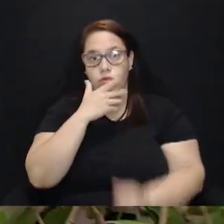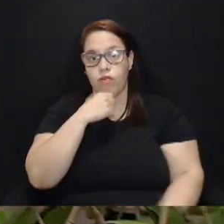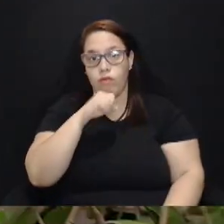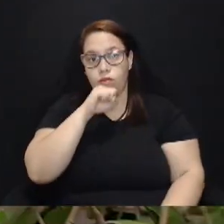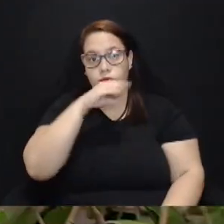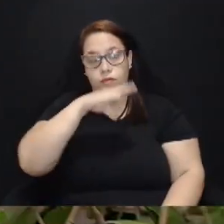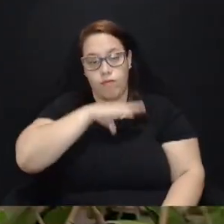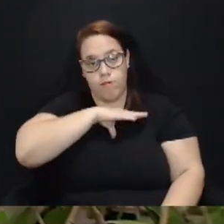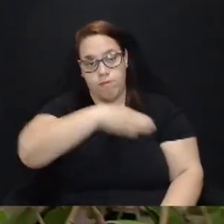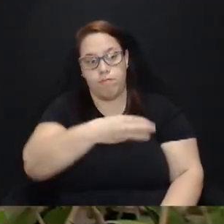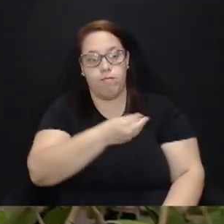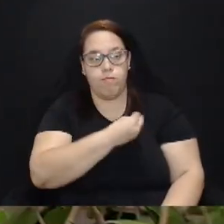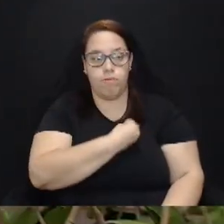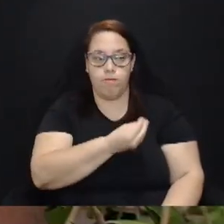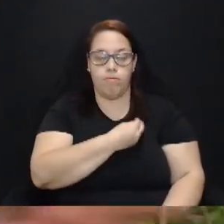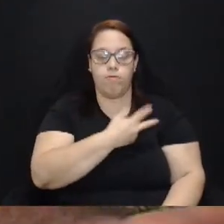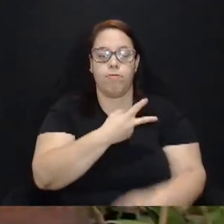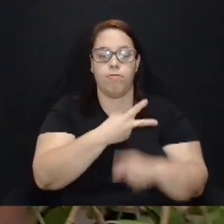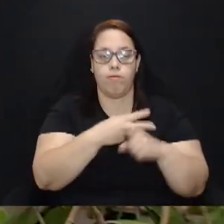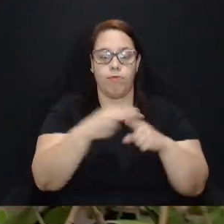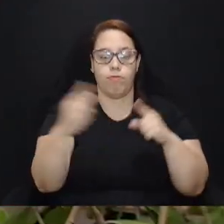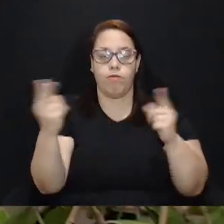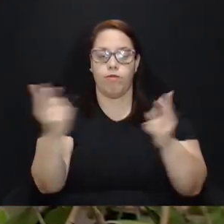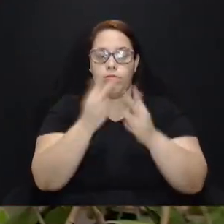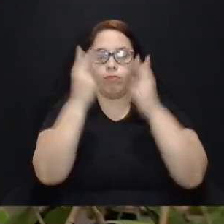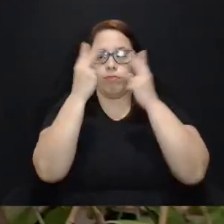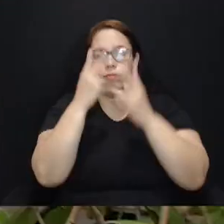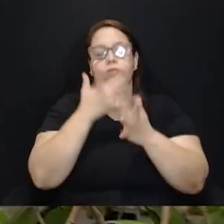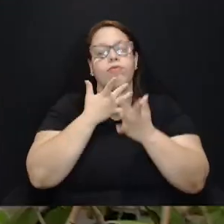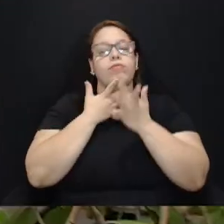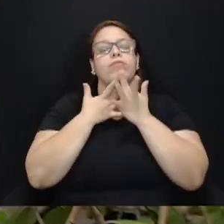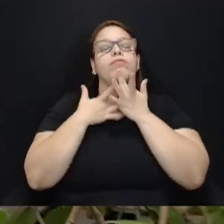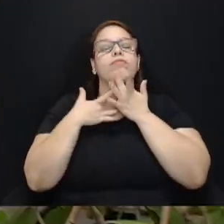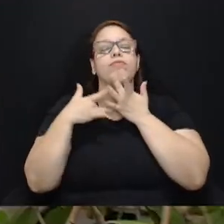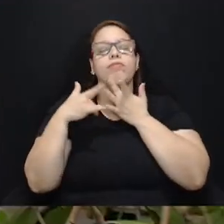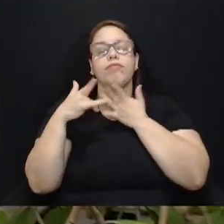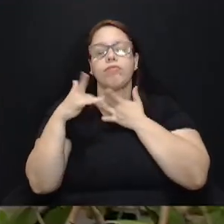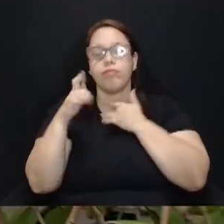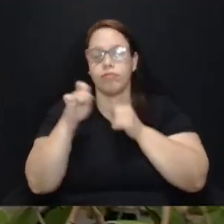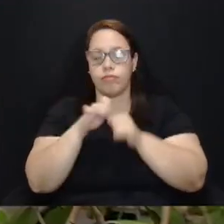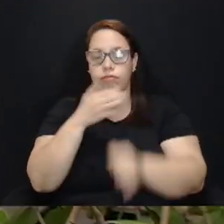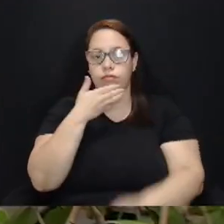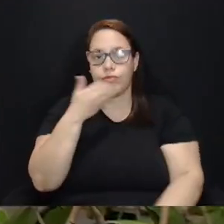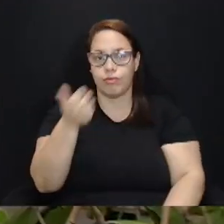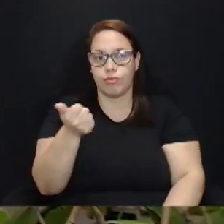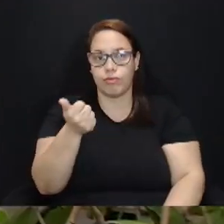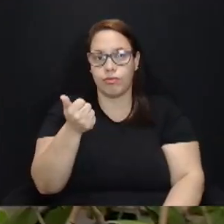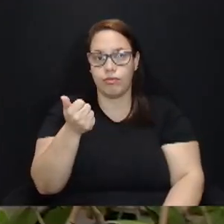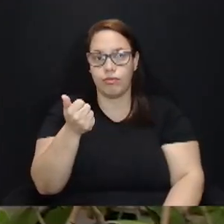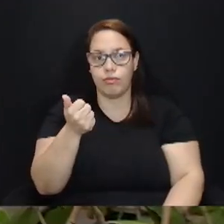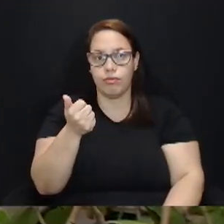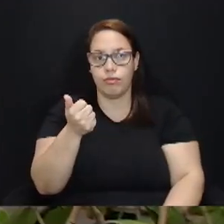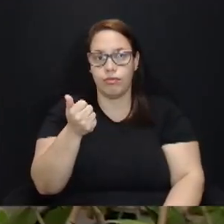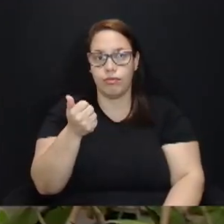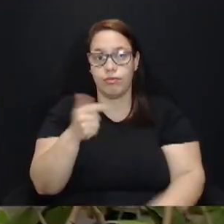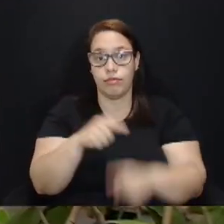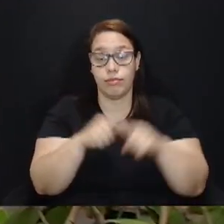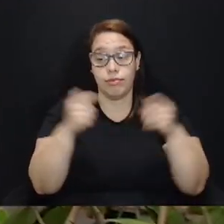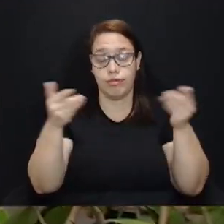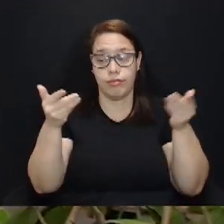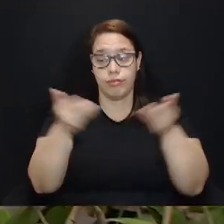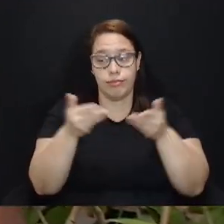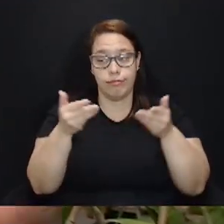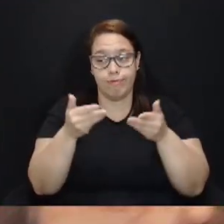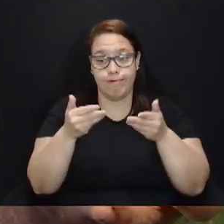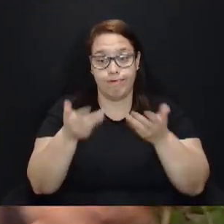vencer. E vontade para estar sempre melhor, né? Mas hoje estamos aí na